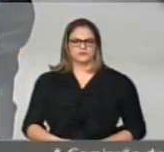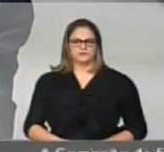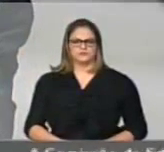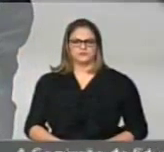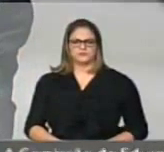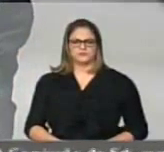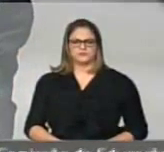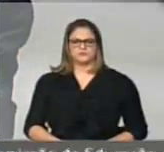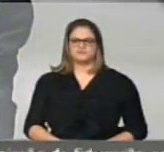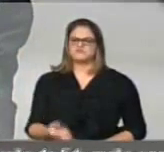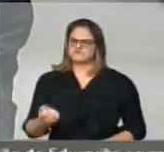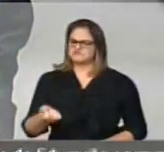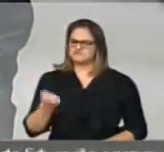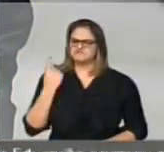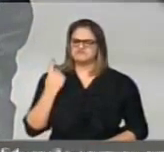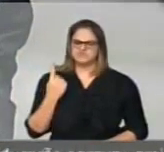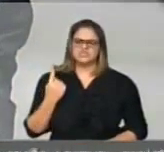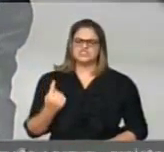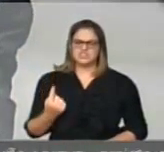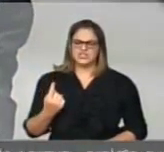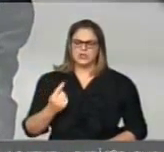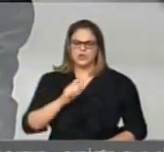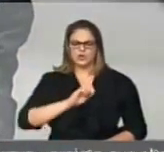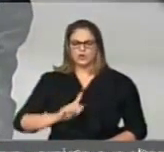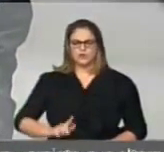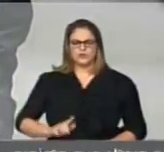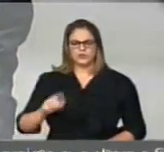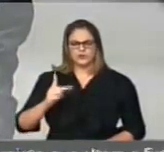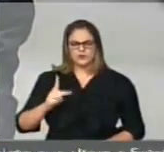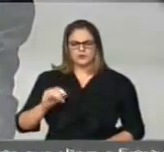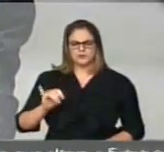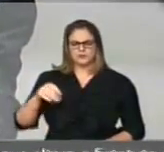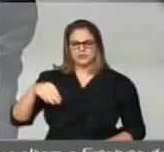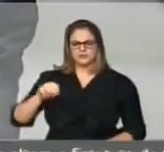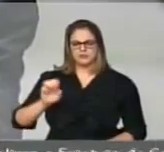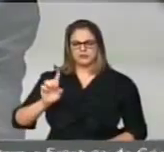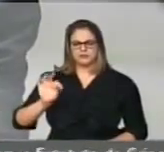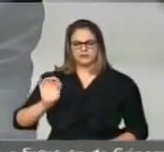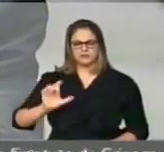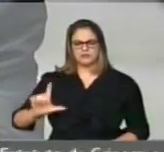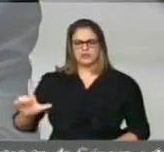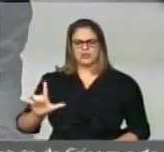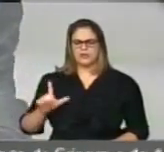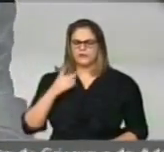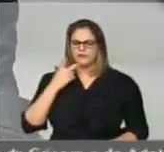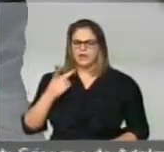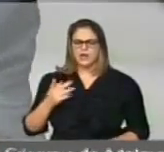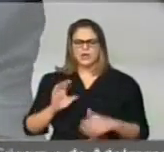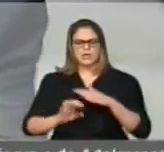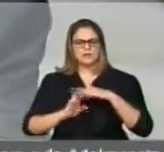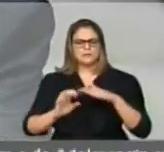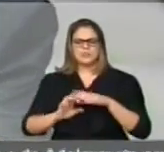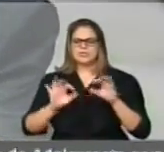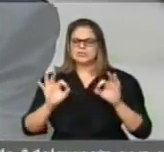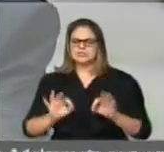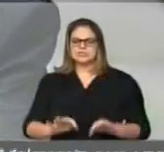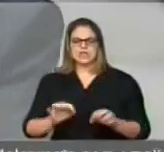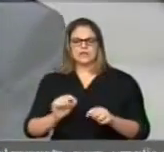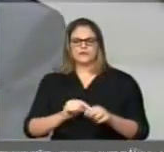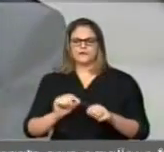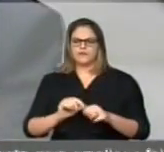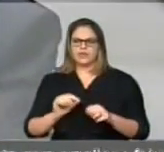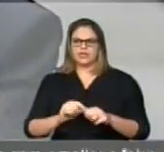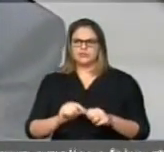o comportamento do governador Pimentel quando diz que a empresa fez a sua parte. Ela não fez parte